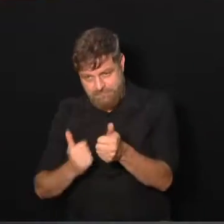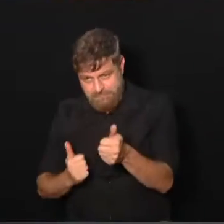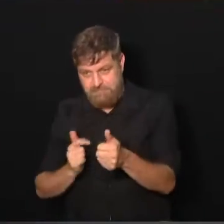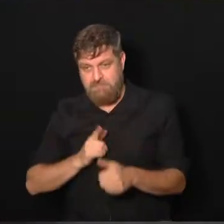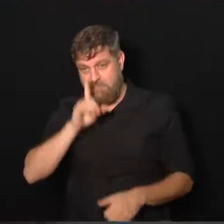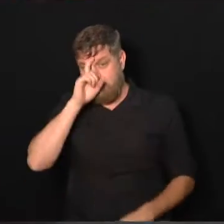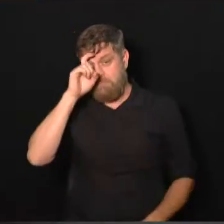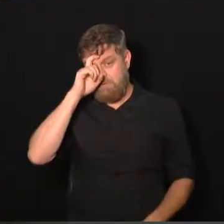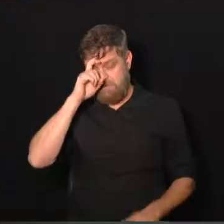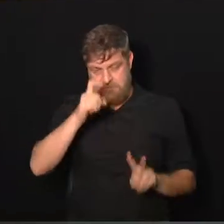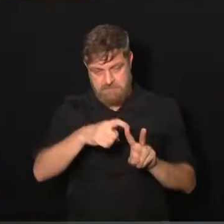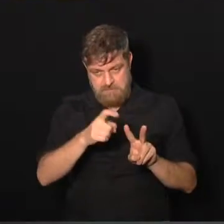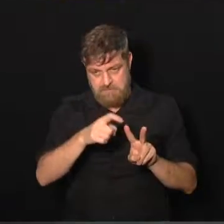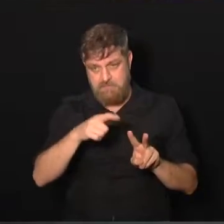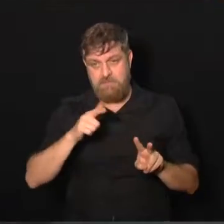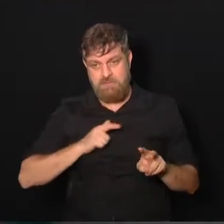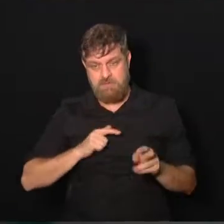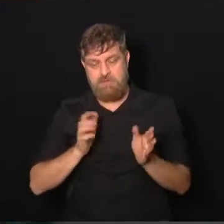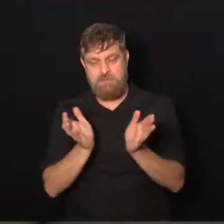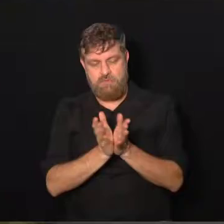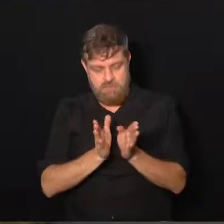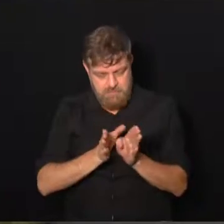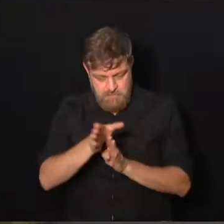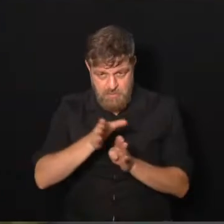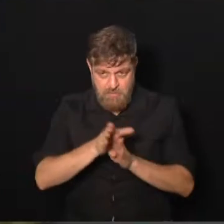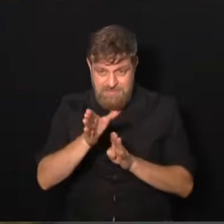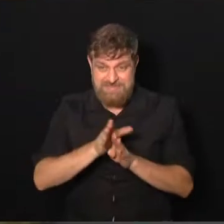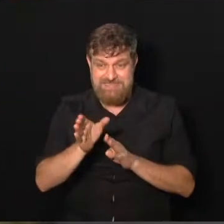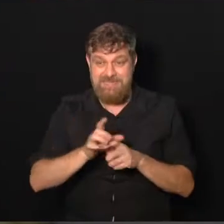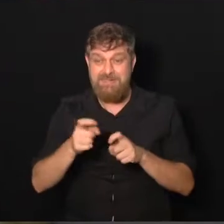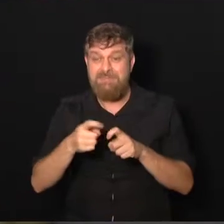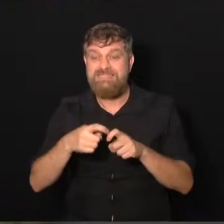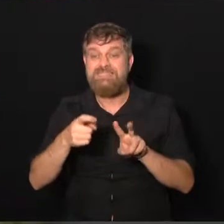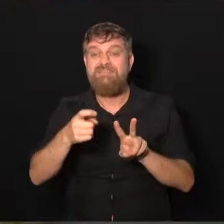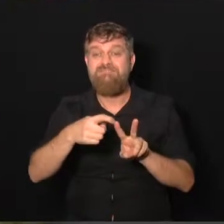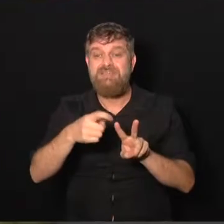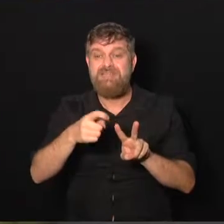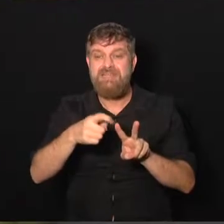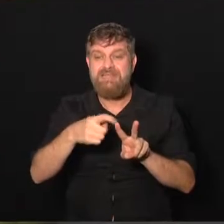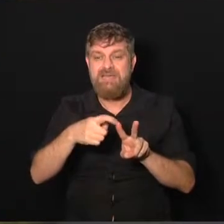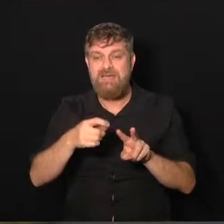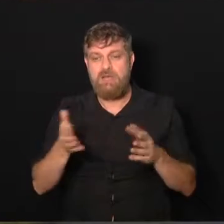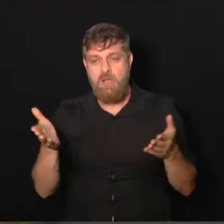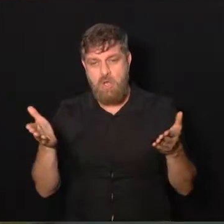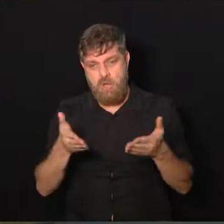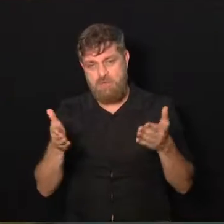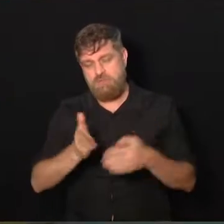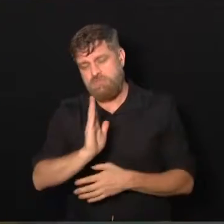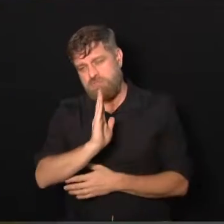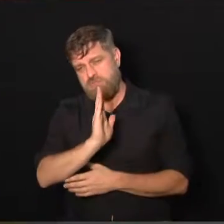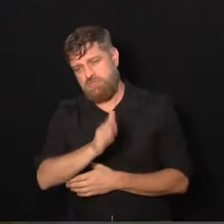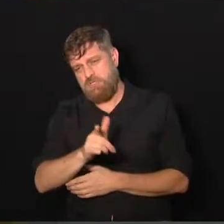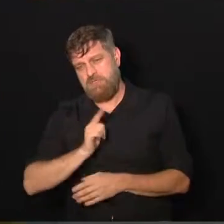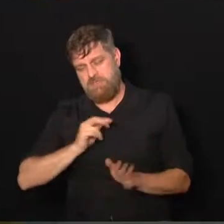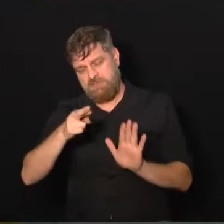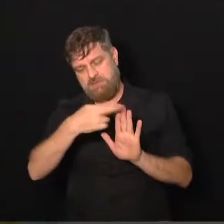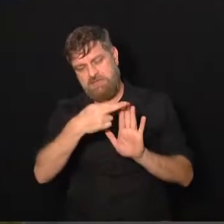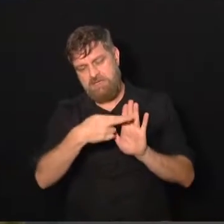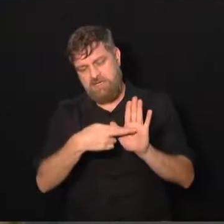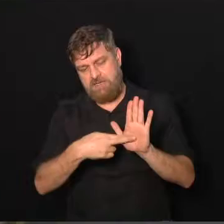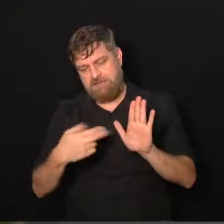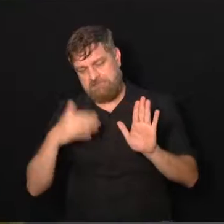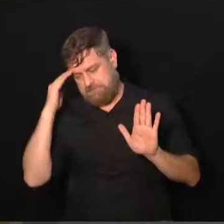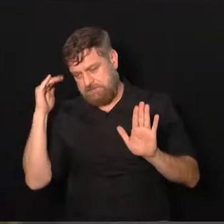que elas são regidas pelo conselho, tem uma série de, hoje já, regras a serem